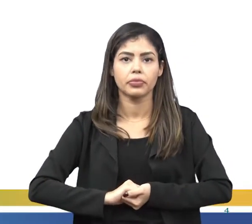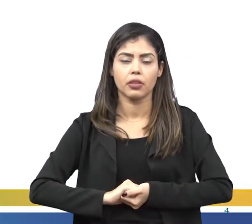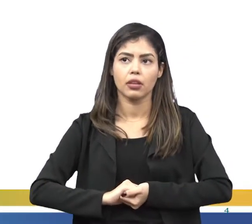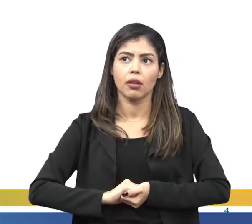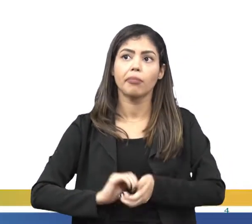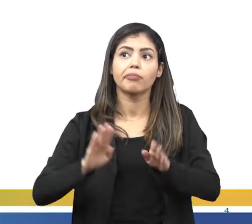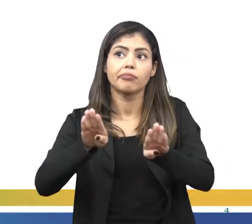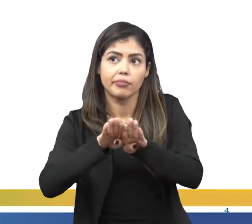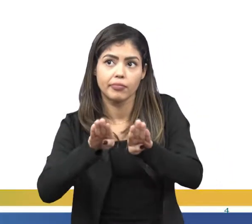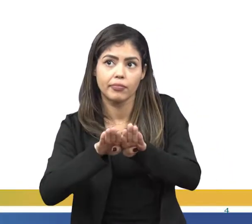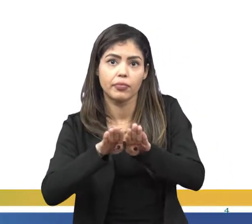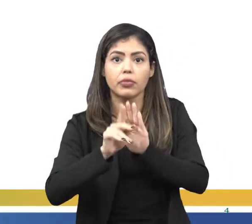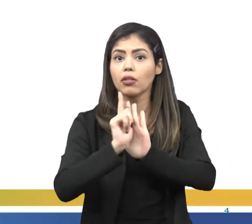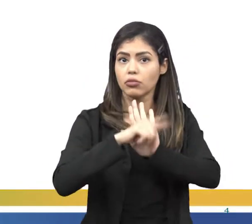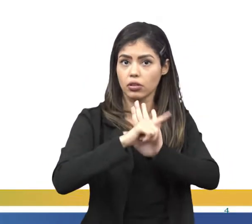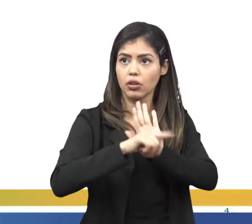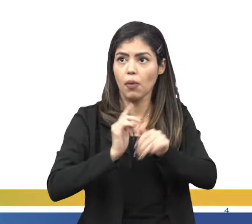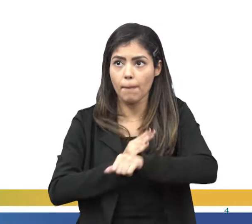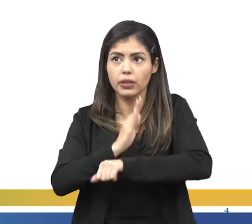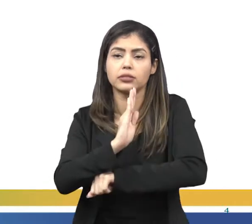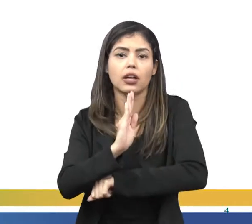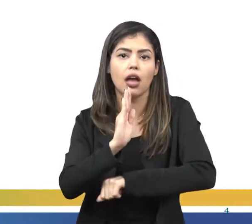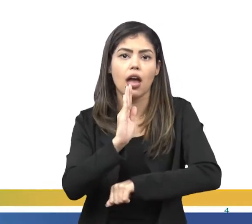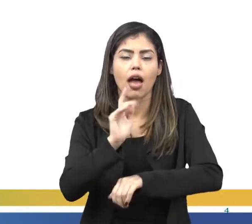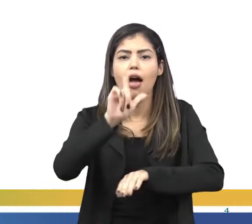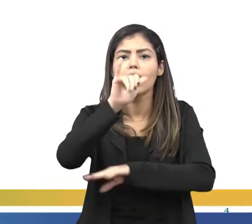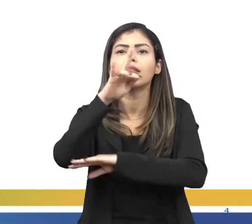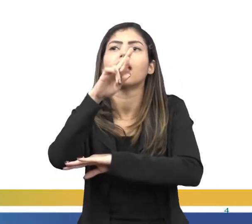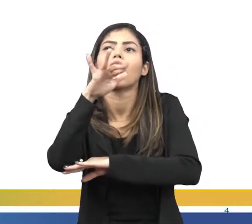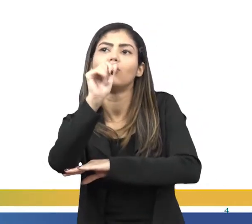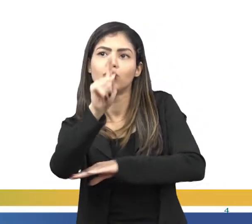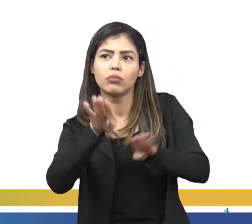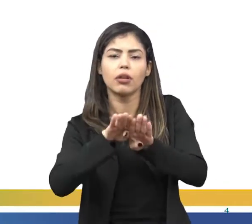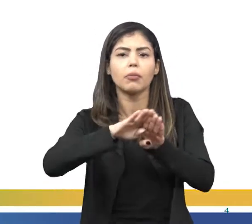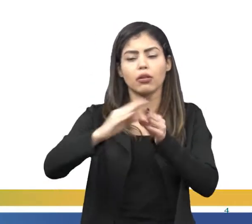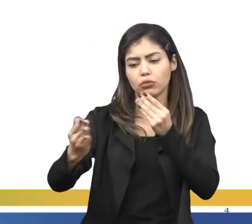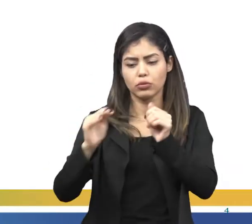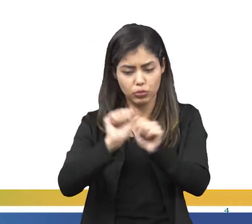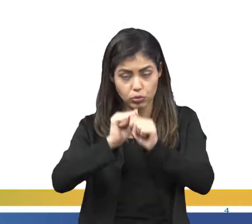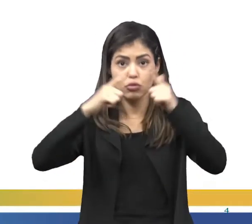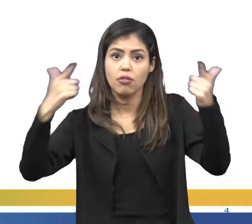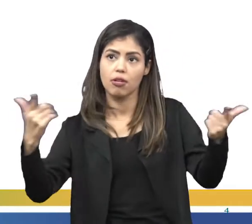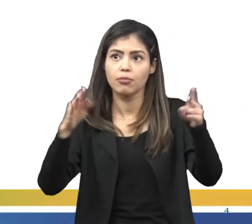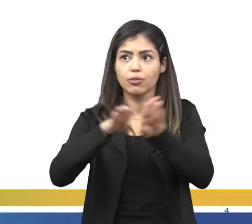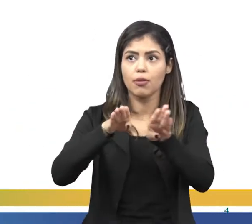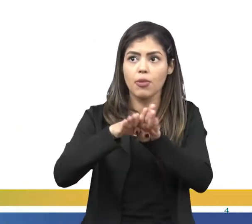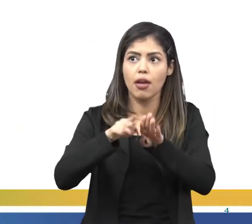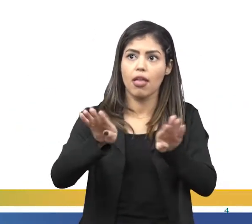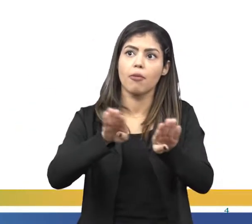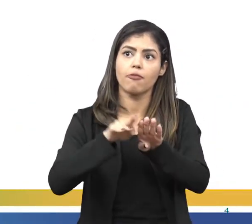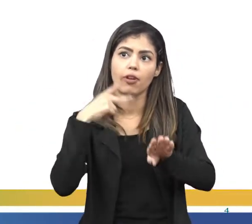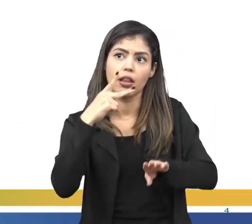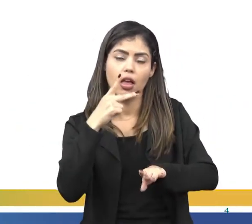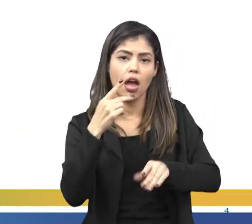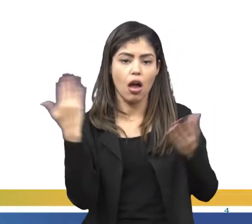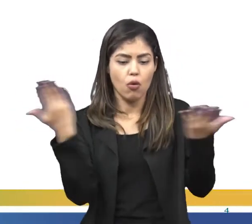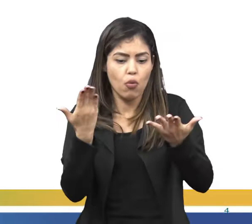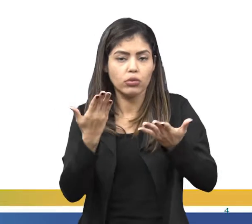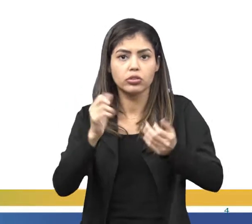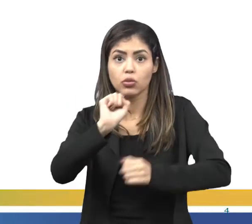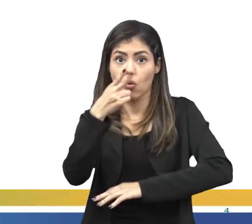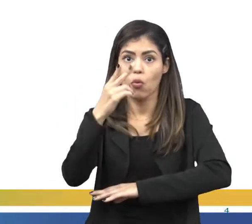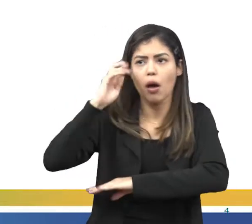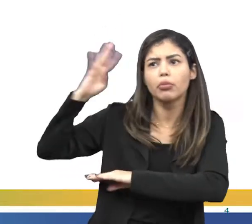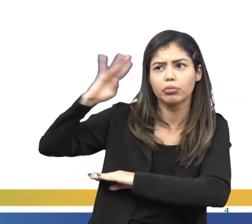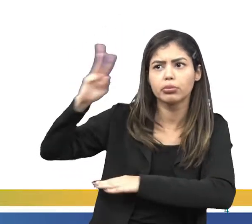Além disso, é um gênero que passeia entre a literatura e o jornalismo. Trata de fatos ficcionais ou reais, com